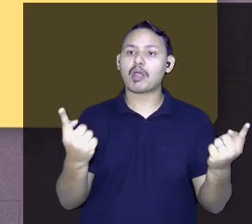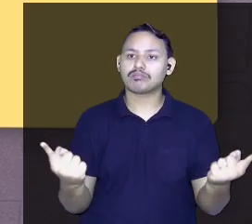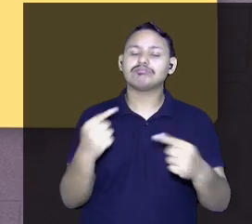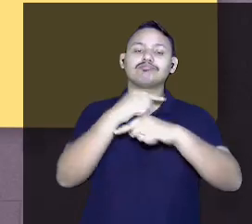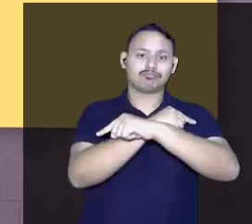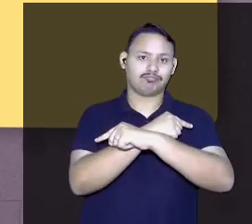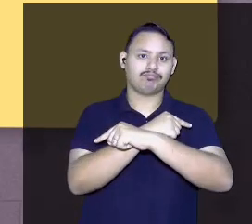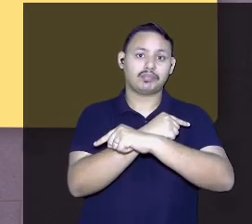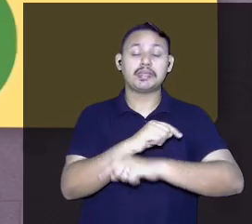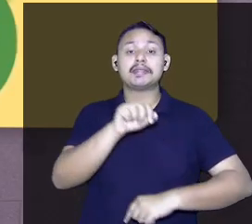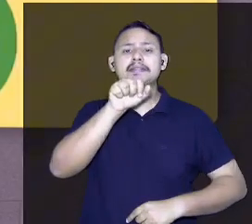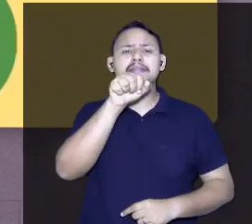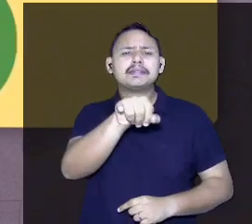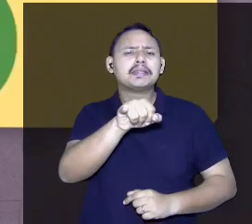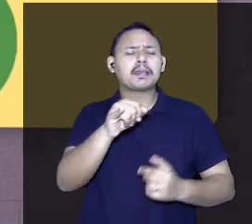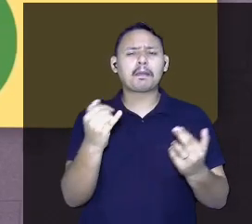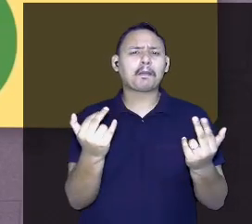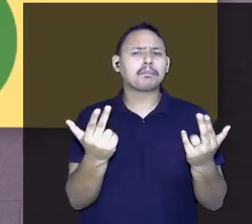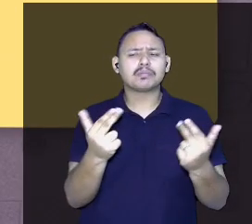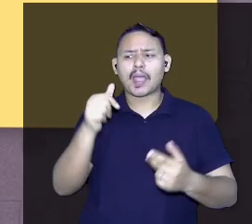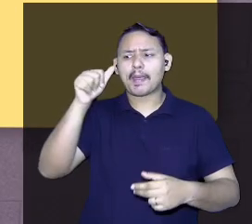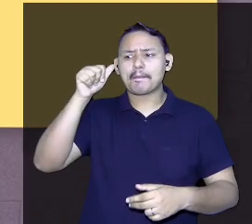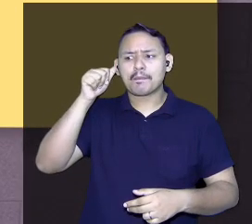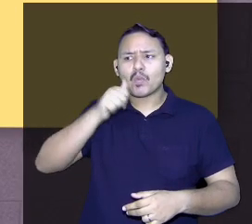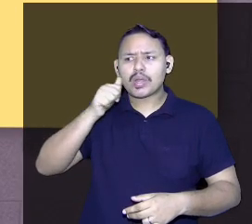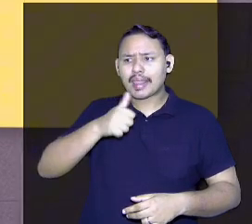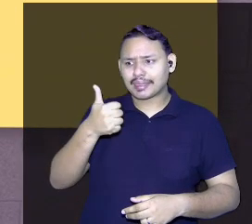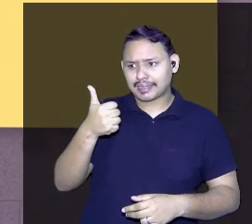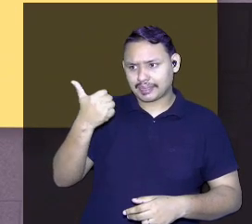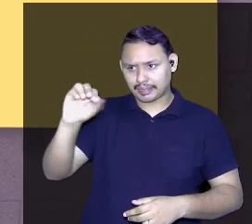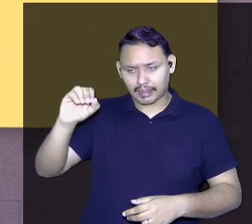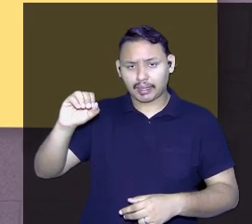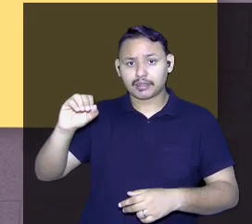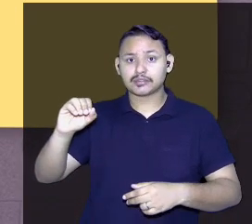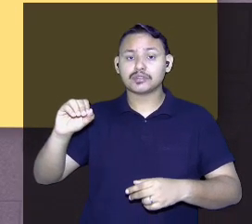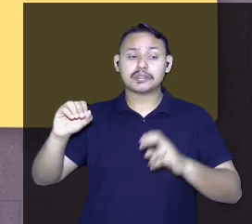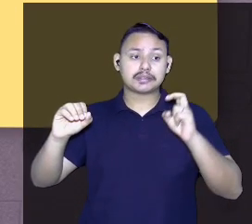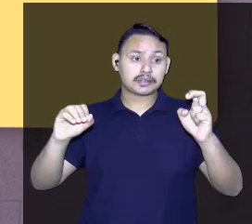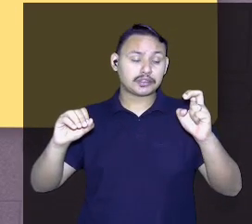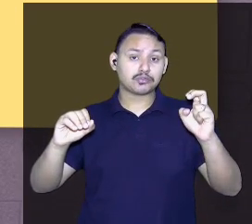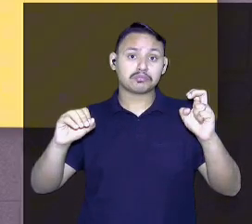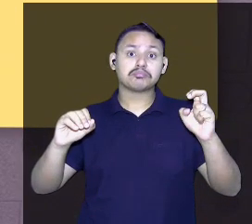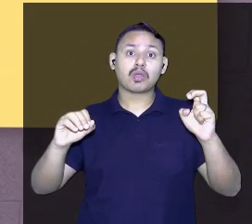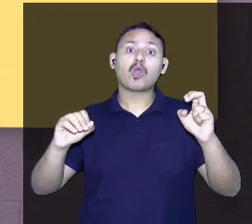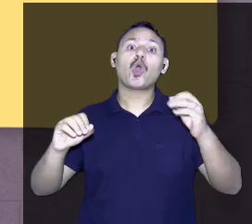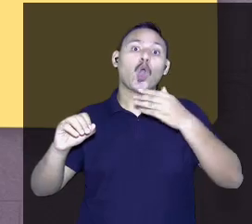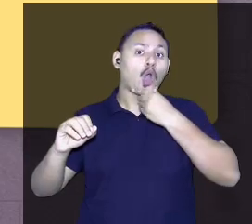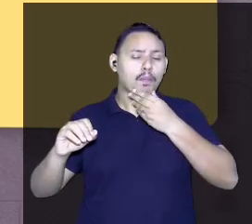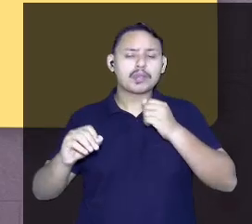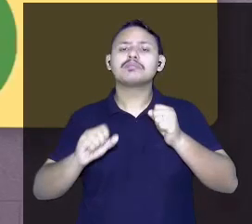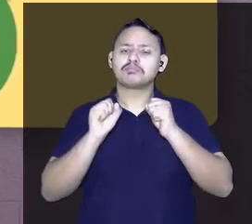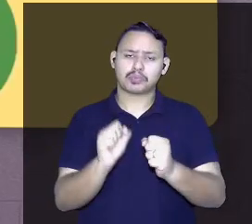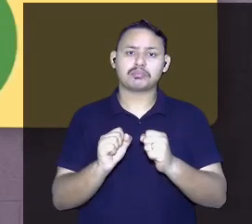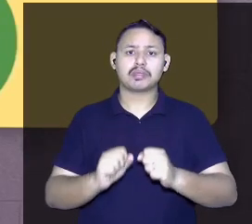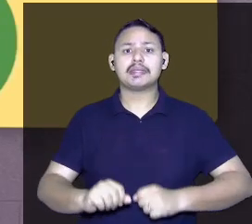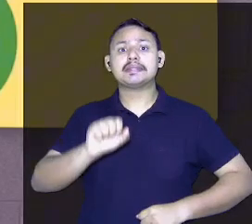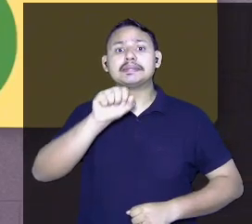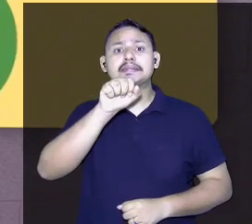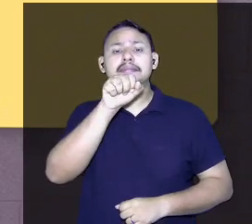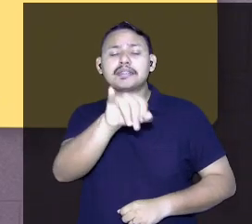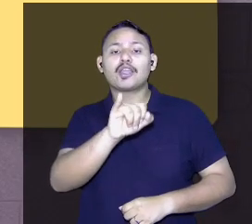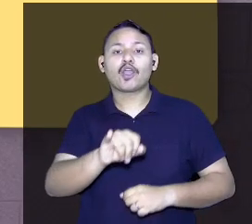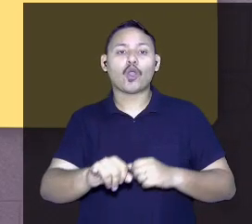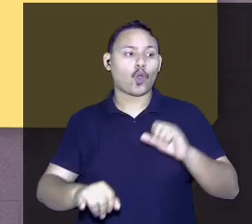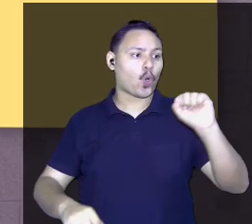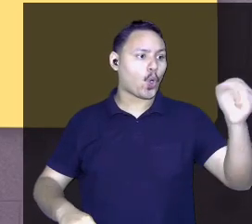mulheres. E o inverso está certo também. E se esse mesmo partido lançar 5 candidatos e 5 candidatas? Está certo.